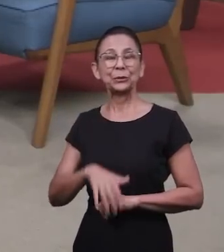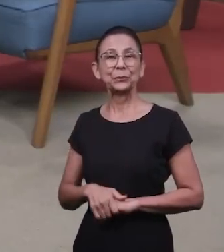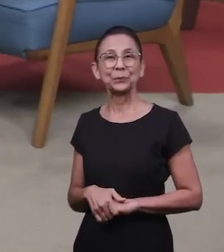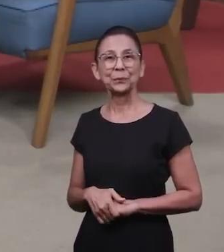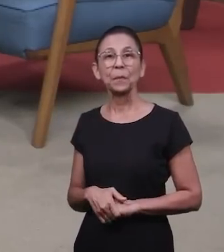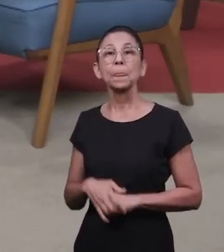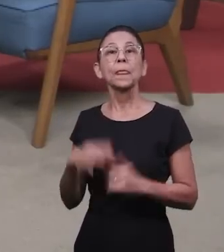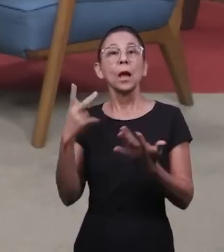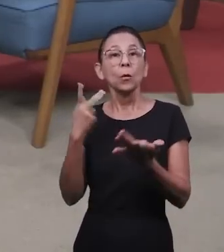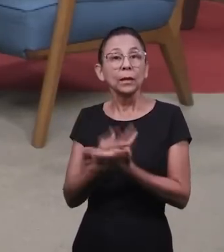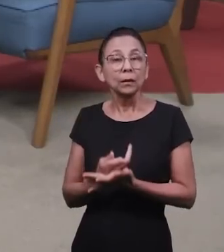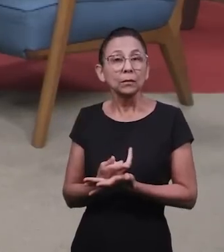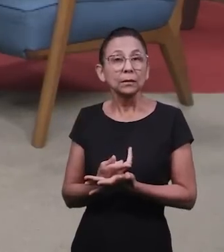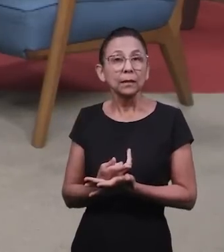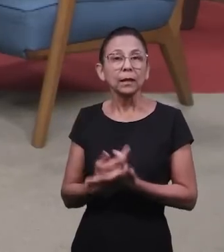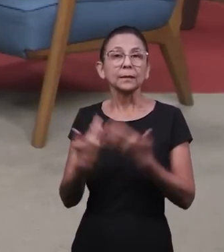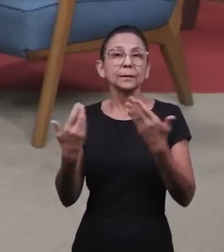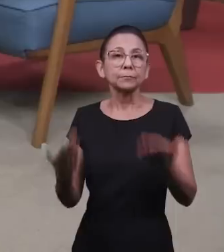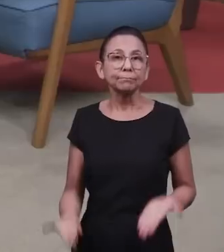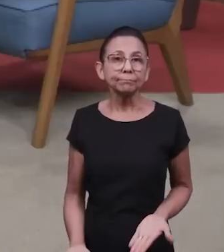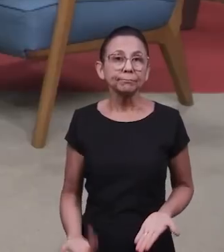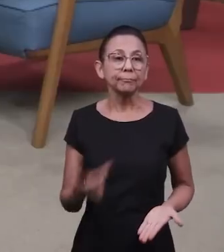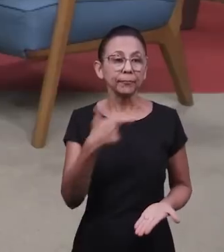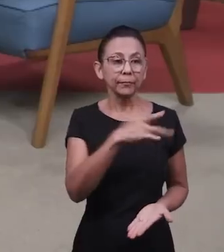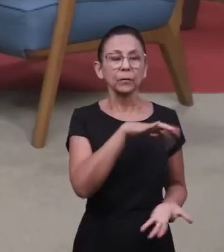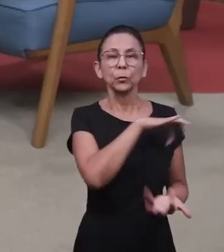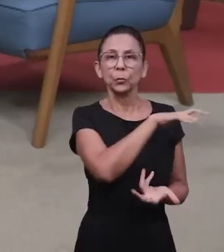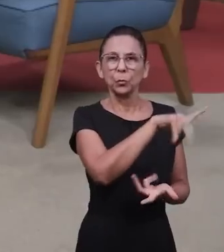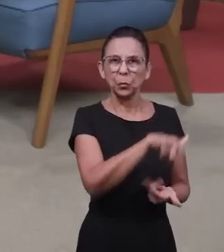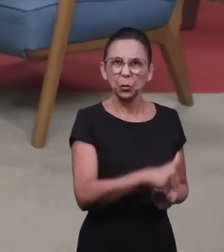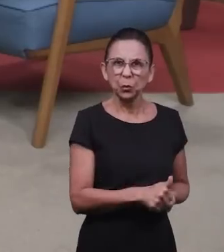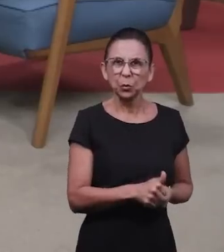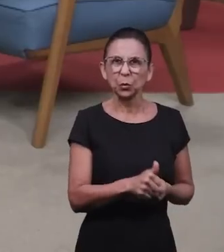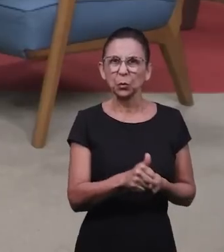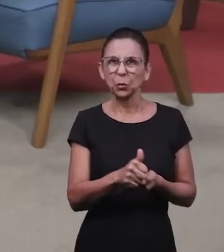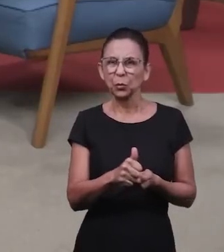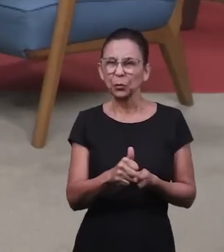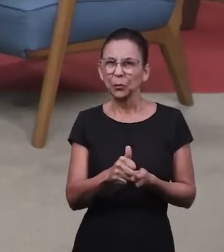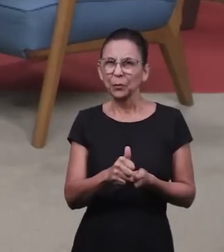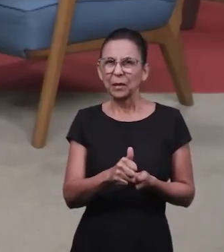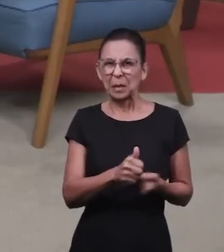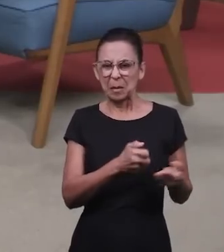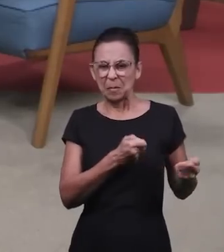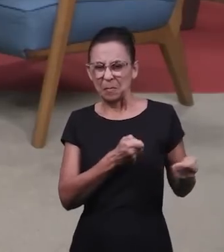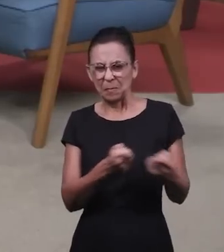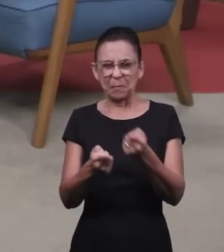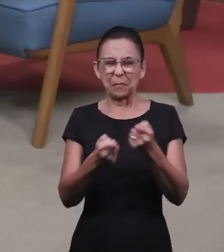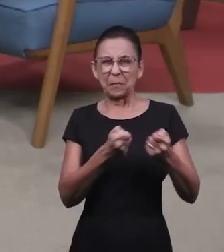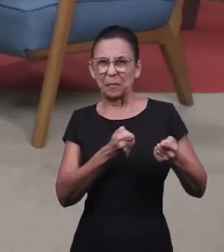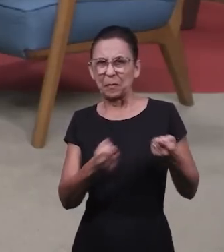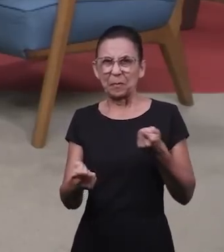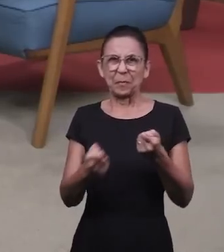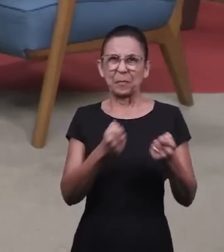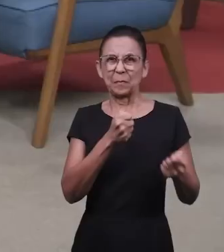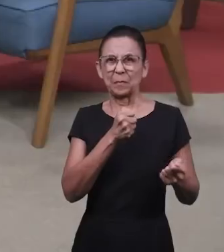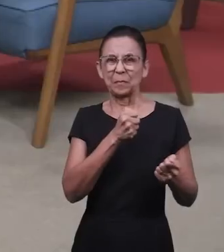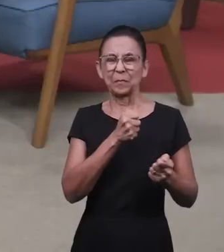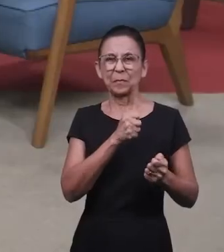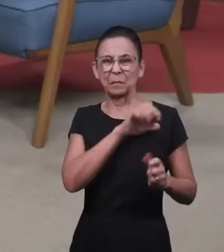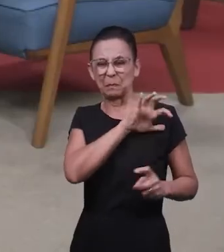Ele está cercado. Ele está cercado, o mundo está aí. Há muitos espinhos para feri-lo, para machucá-lo, mas